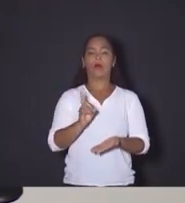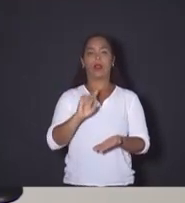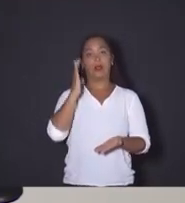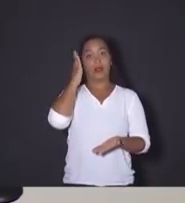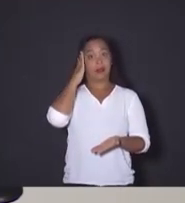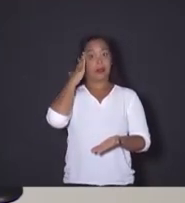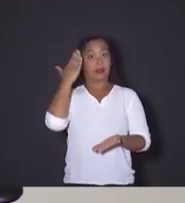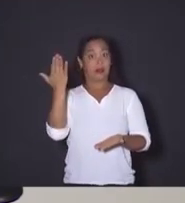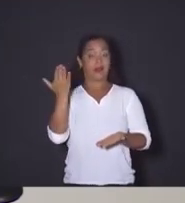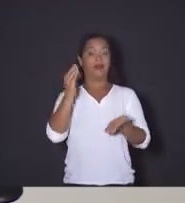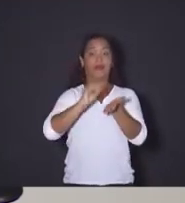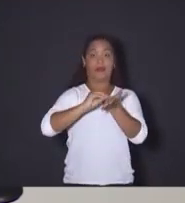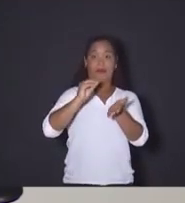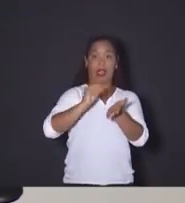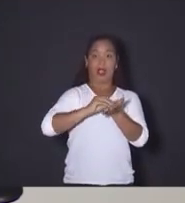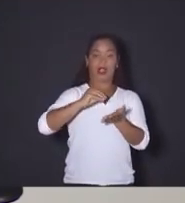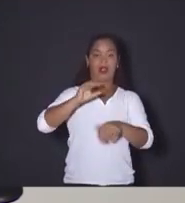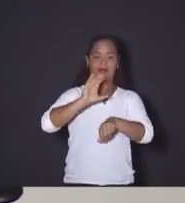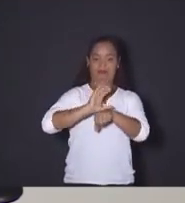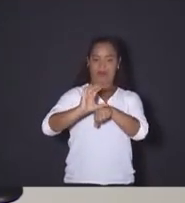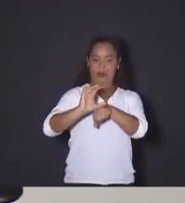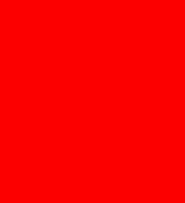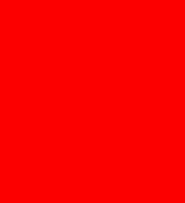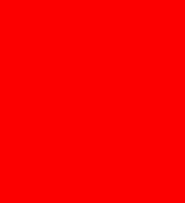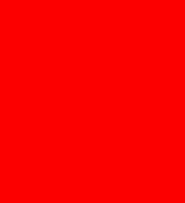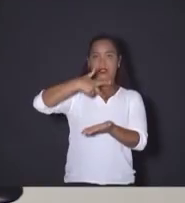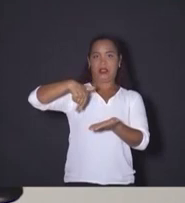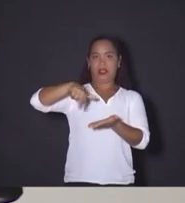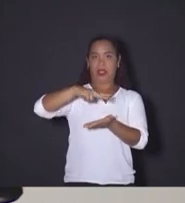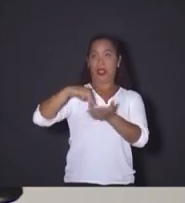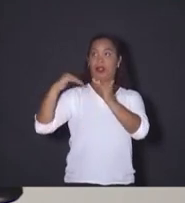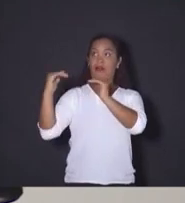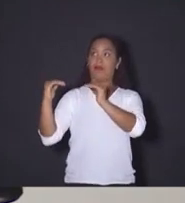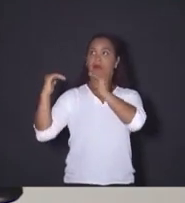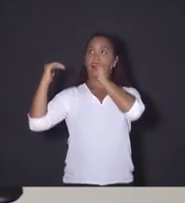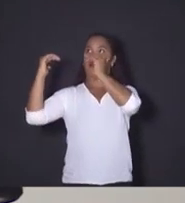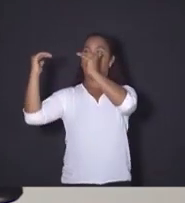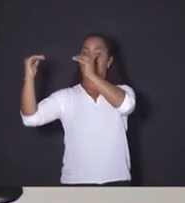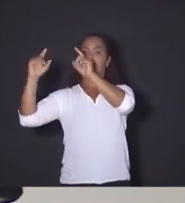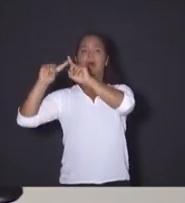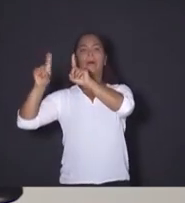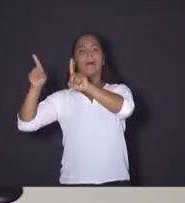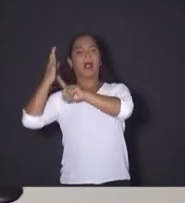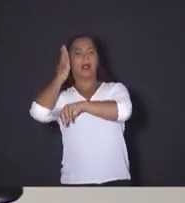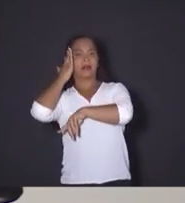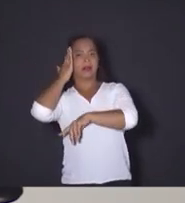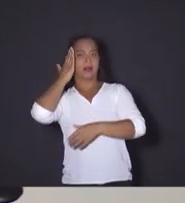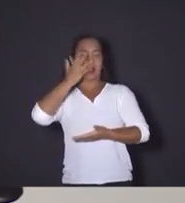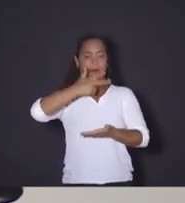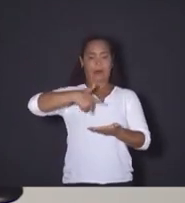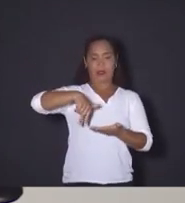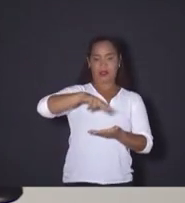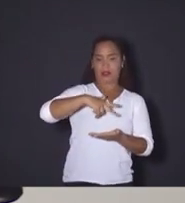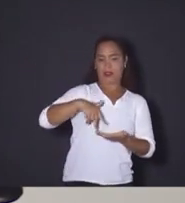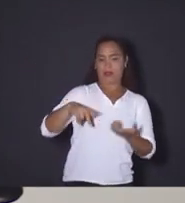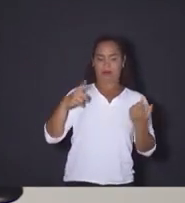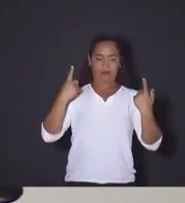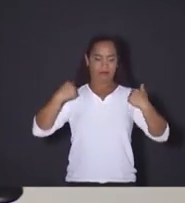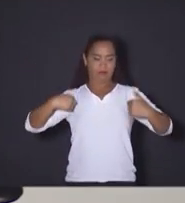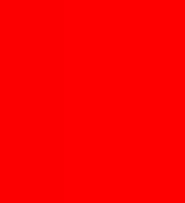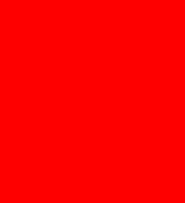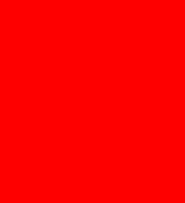cursado um curso de dança a faculdade mas dançam tem isso no corpo tem isso na